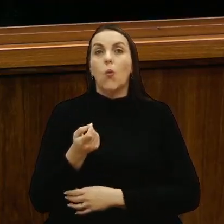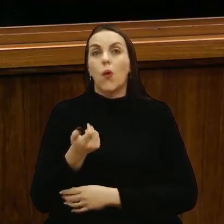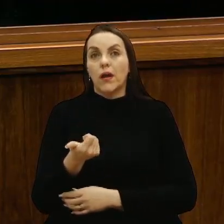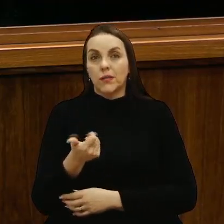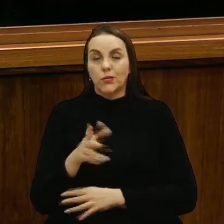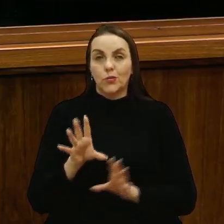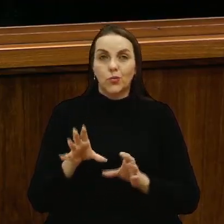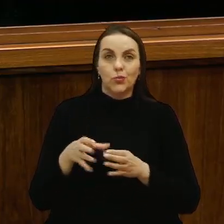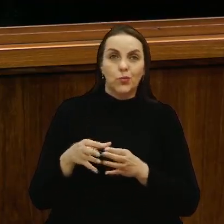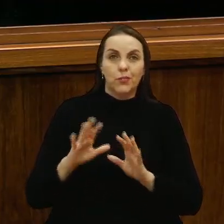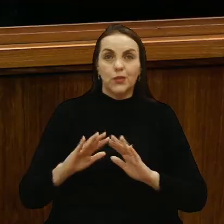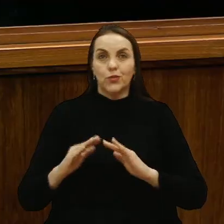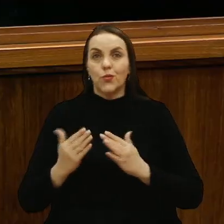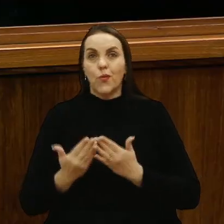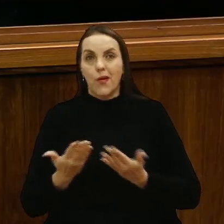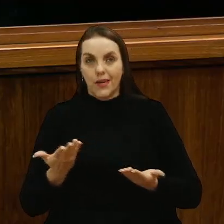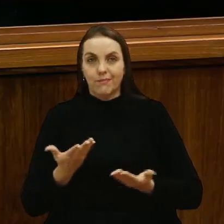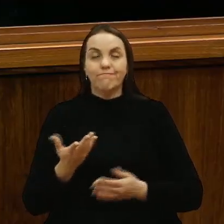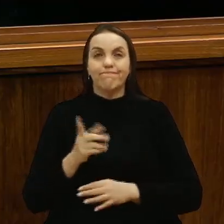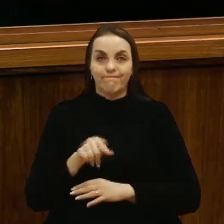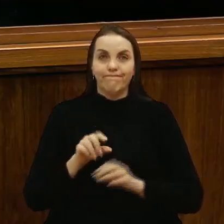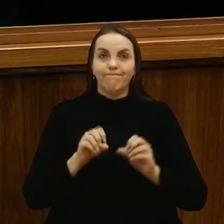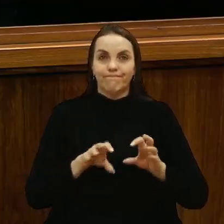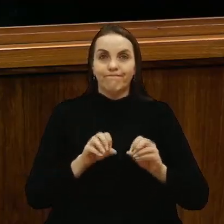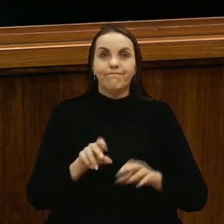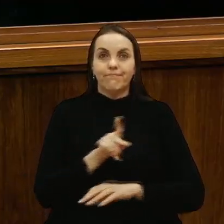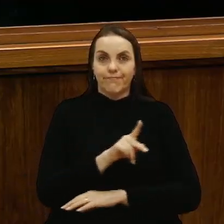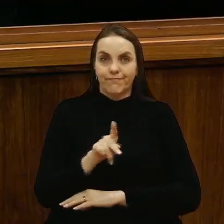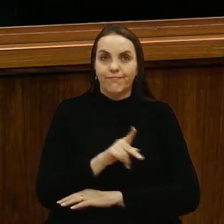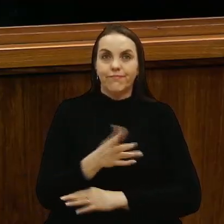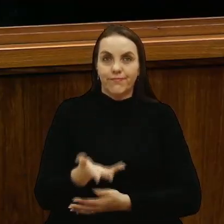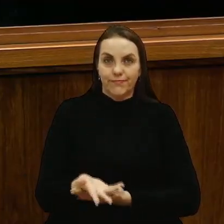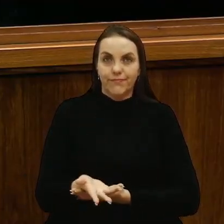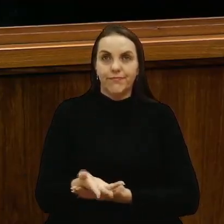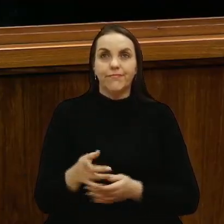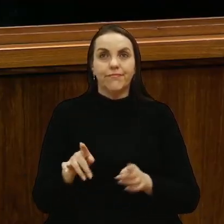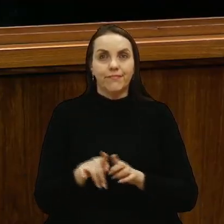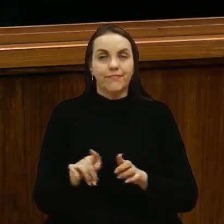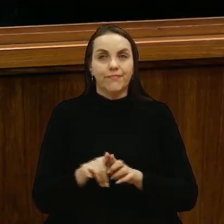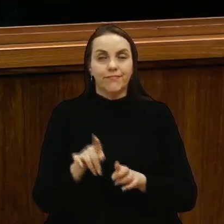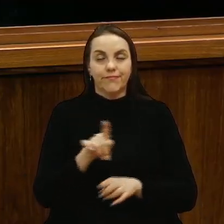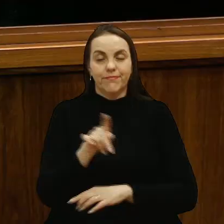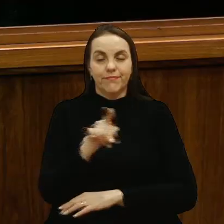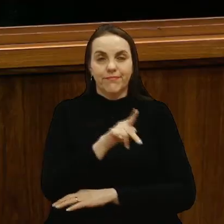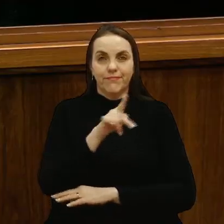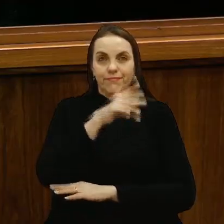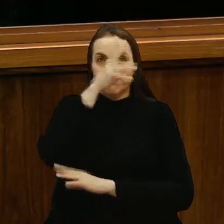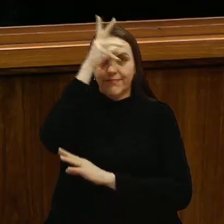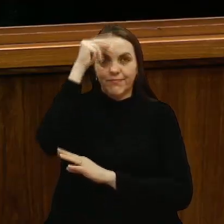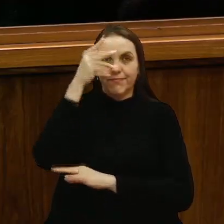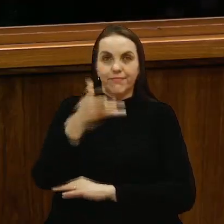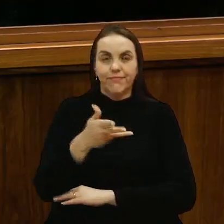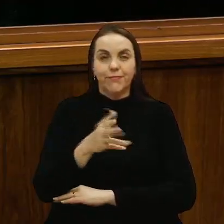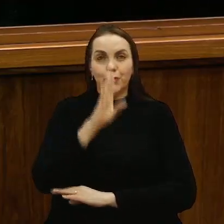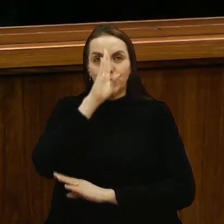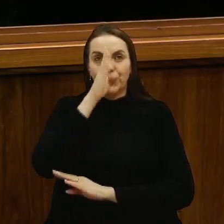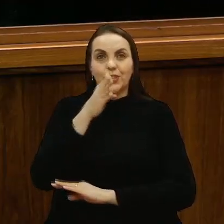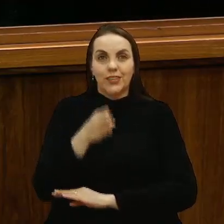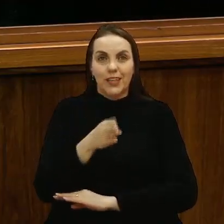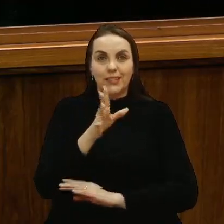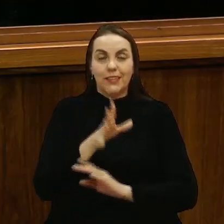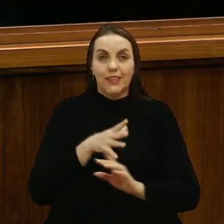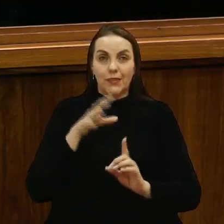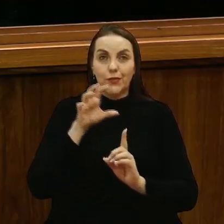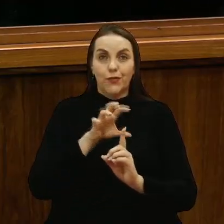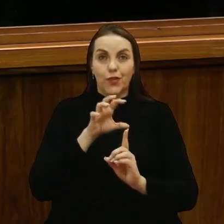turmas e escolas que eles estarão dando aula, mas também aos nossos professores municipais que serão diretamente